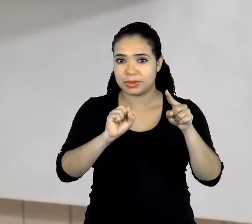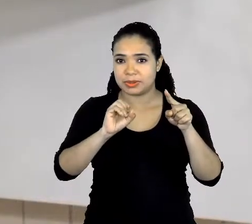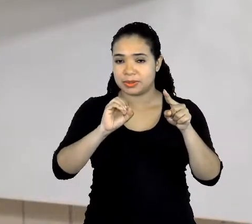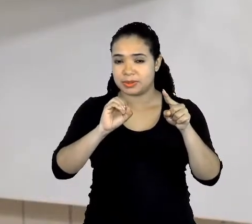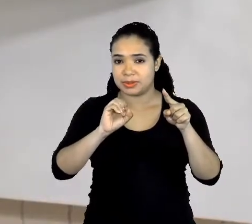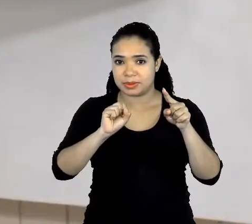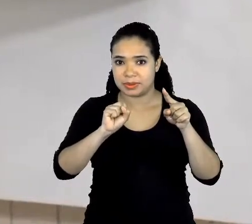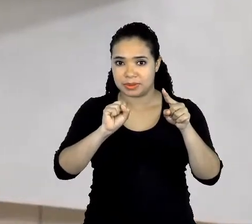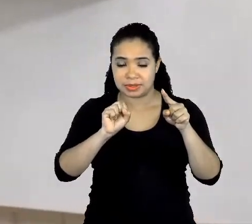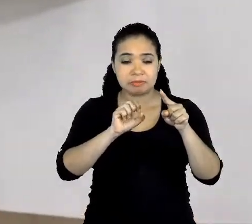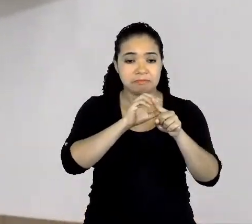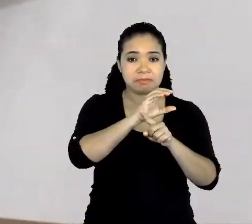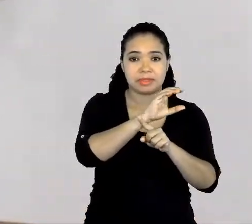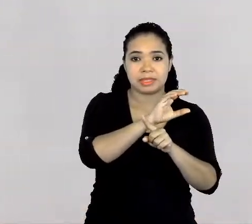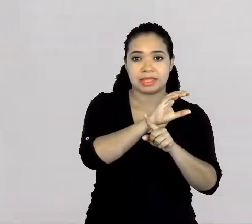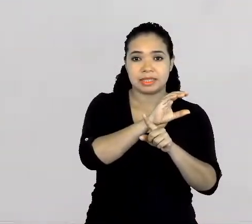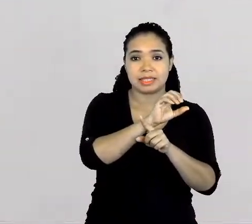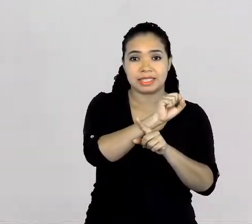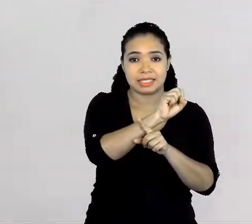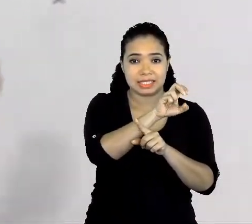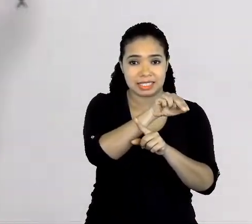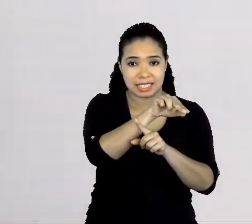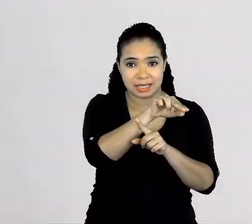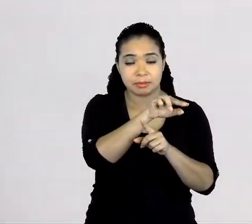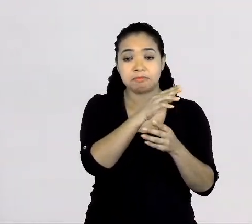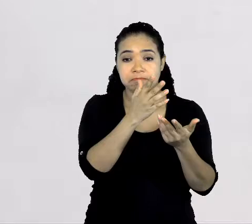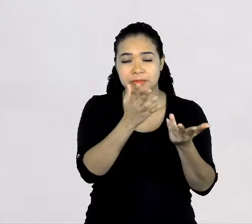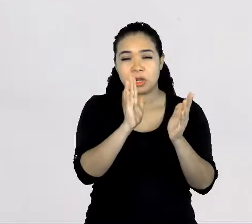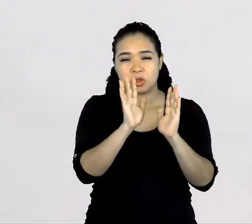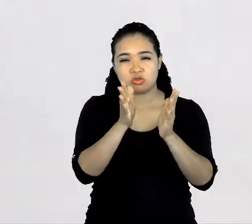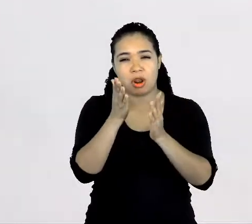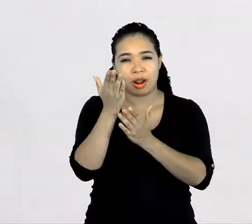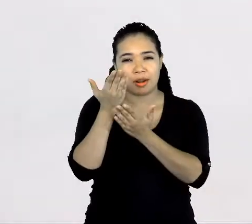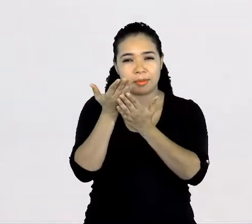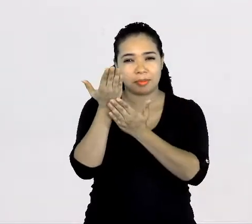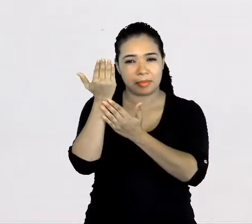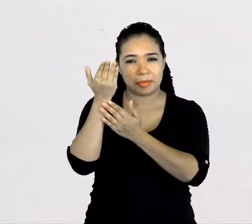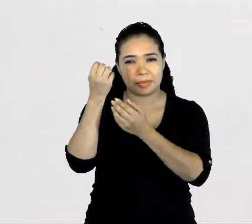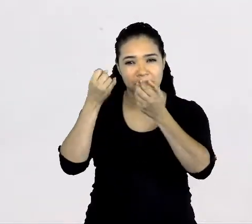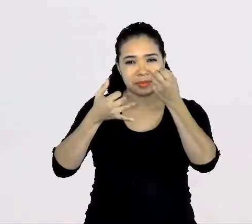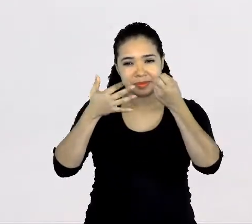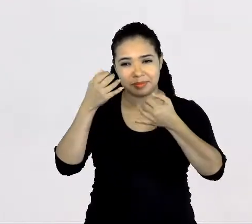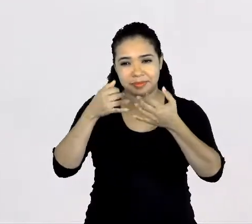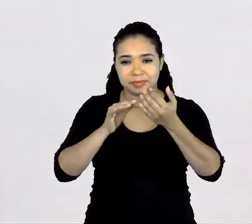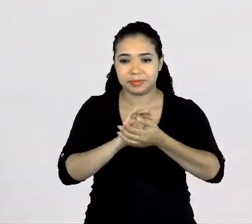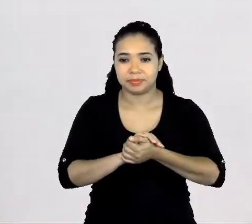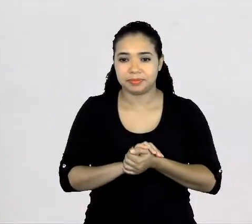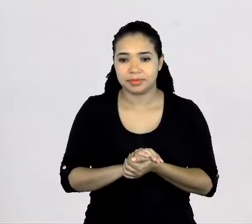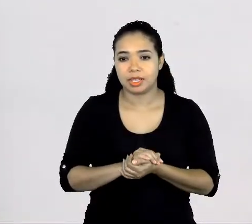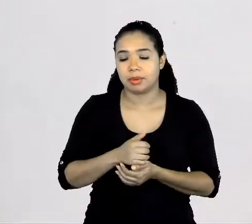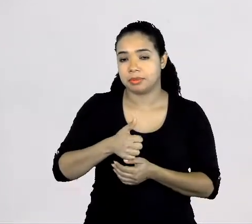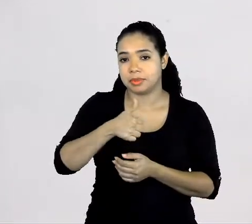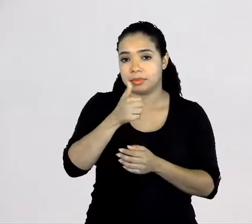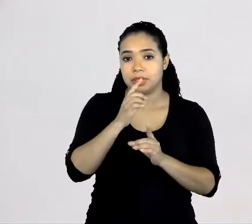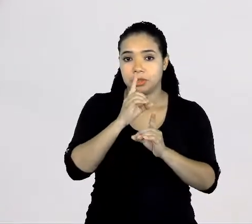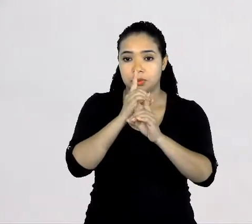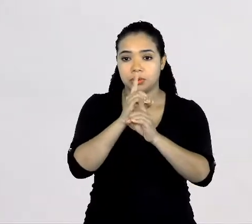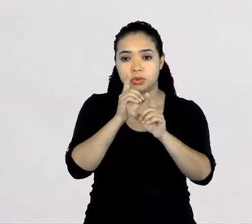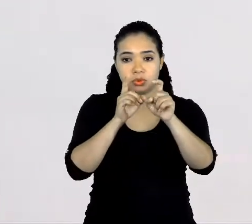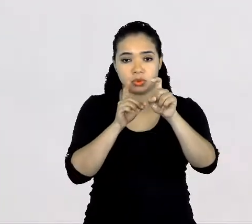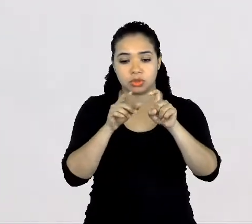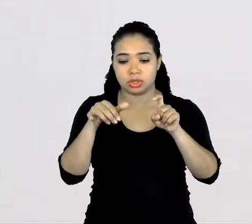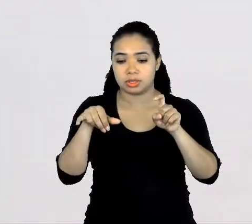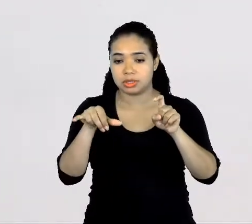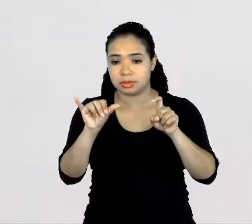saber. Tudo bem? Então vamos lá. Na primeira questão, nós temos o seguinte. Encontre o valor de x e de